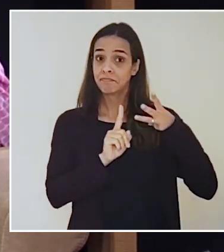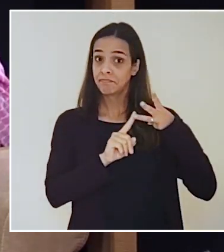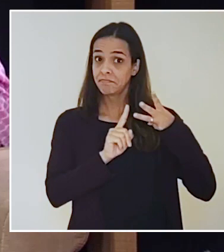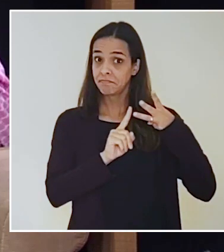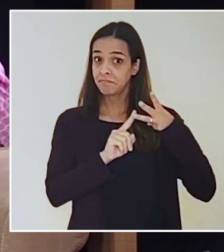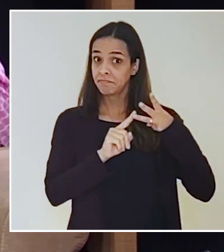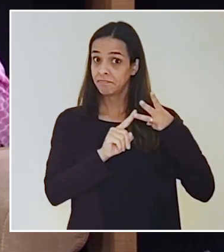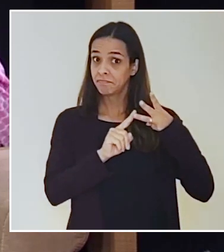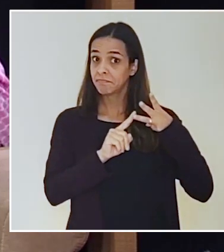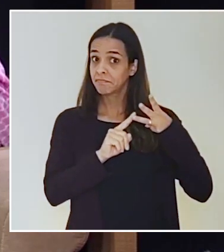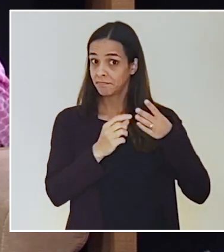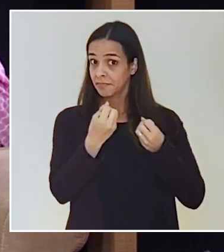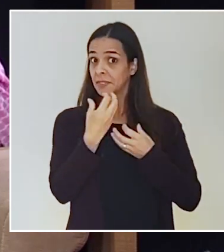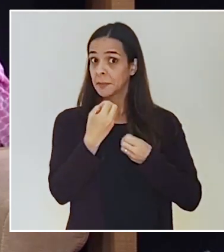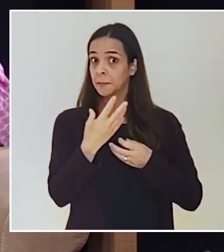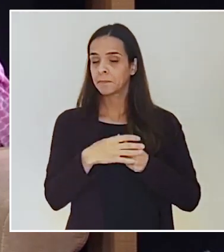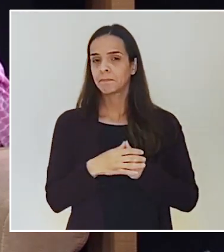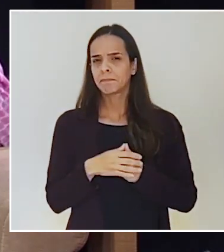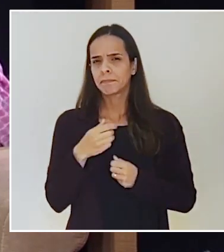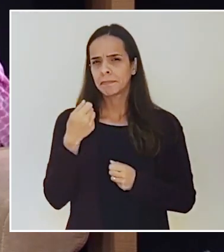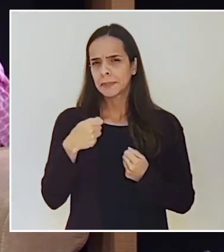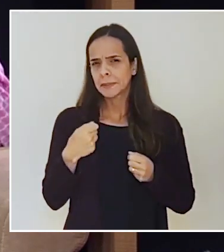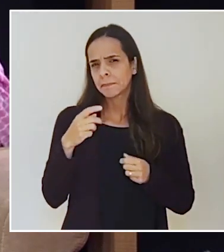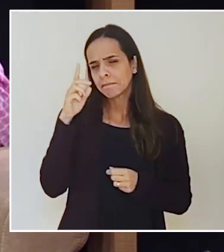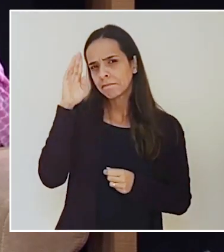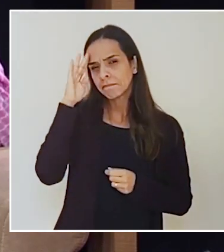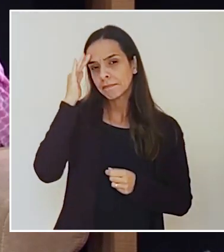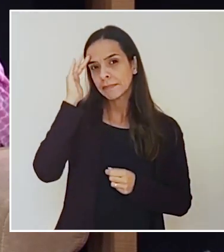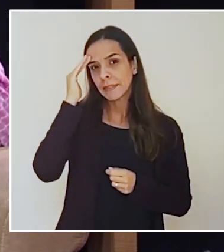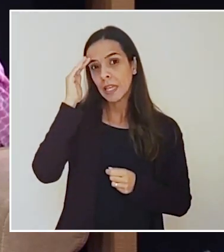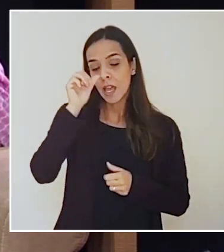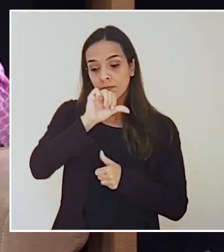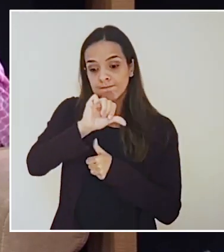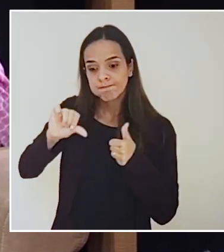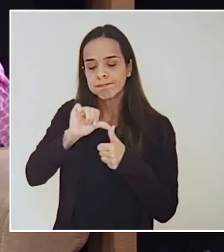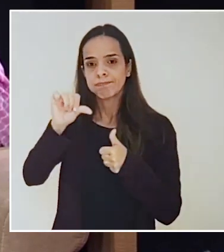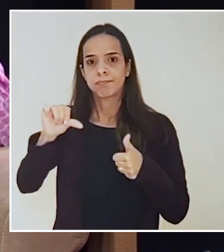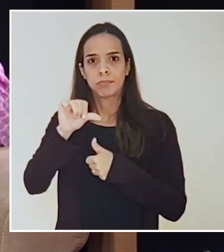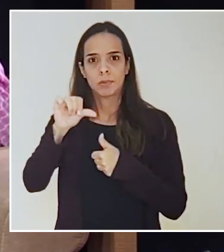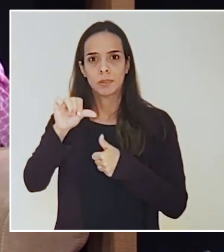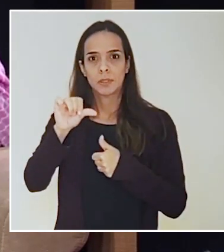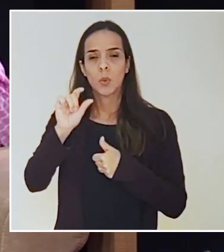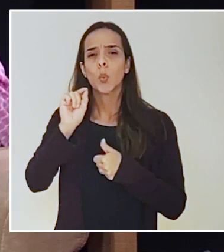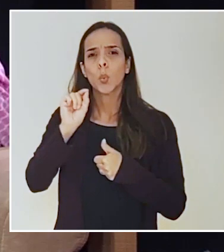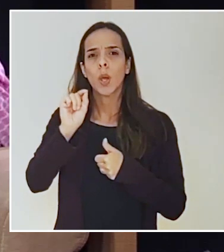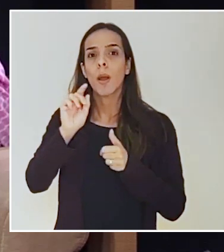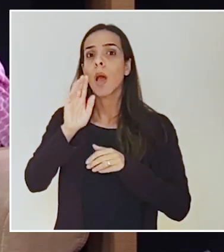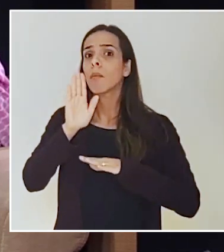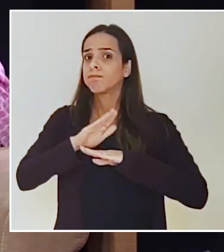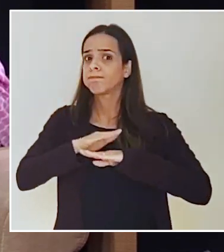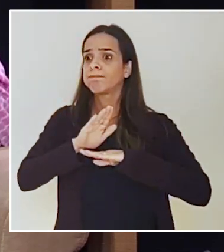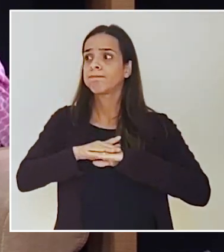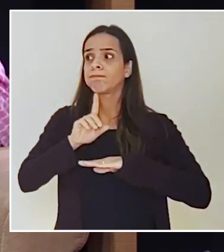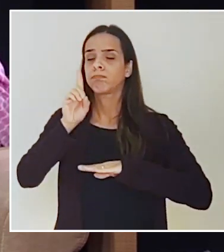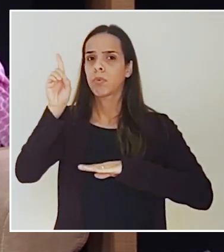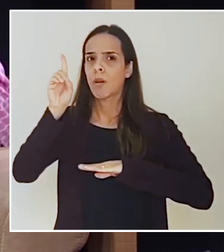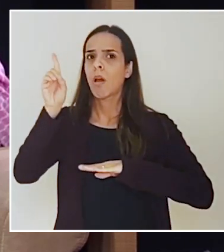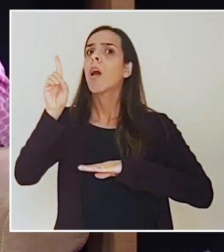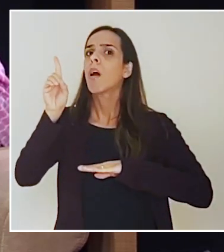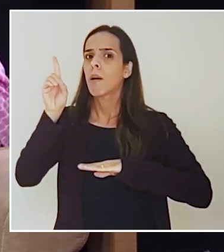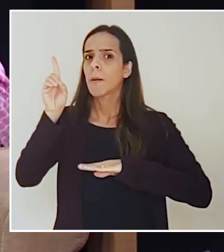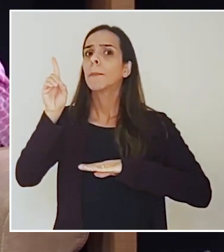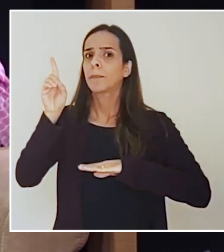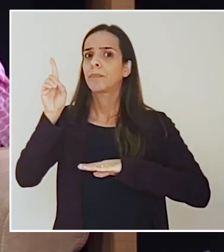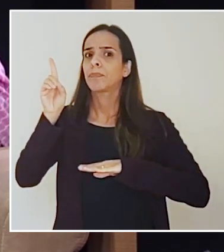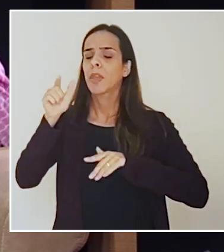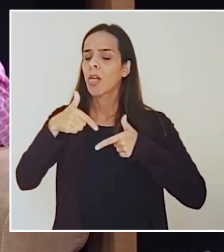soberana de Deus. Por isso ele diz, restaura, Senhor, a nossa sorte, como as torrentes do Neguebe. Nós não temos